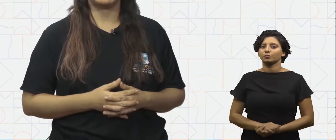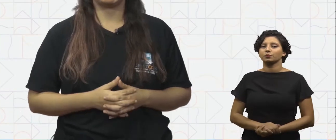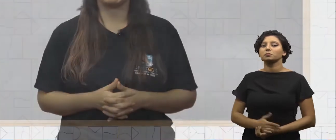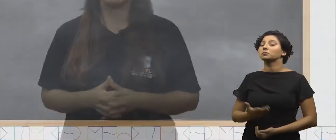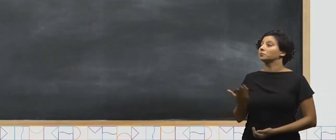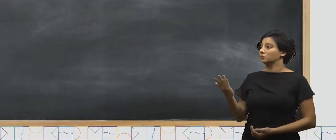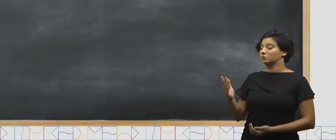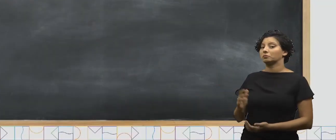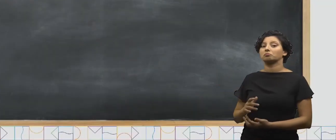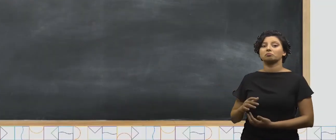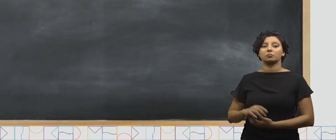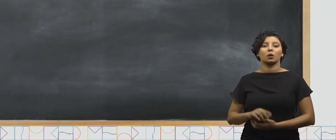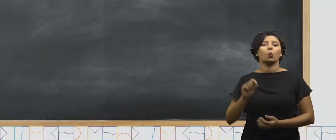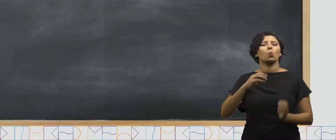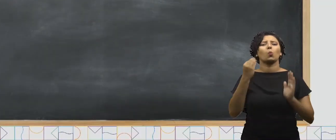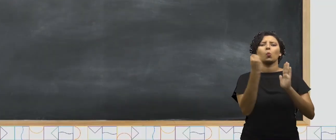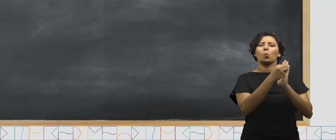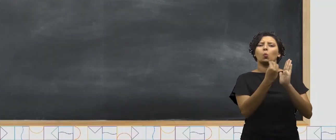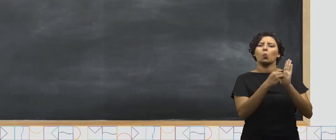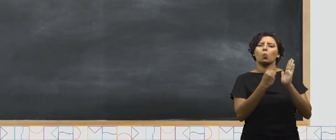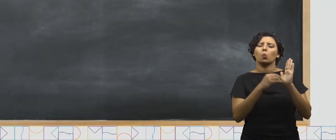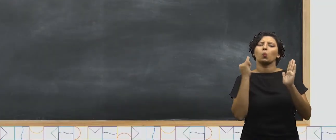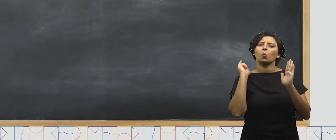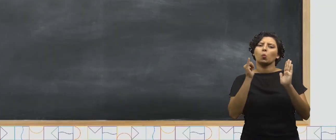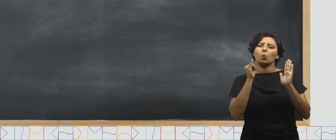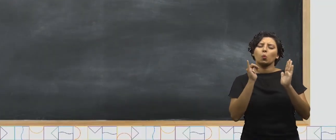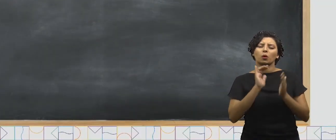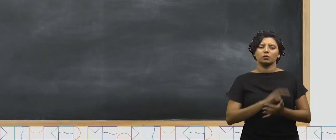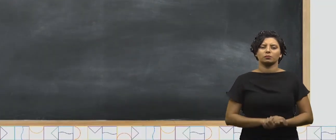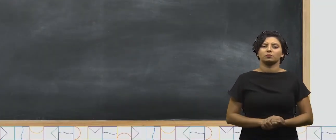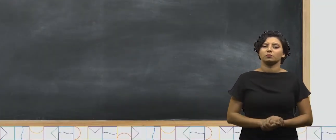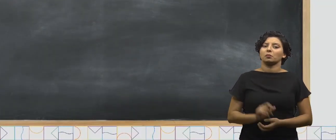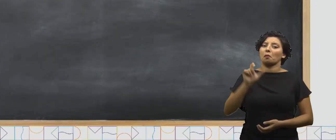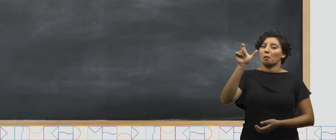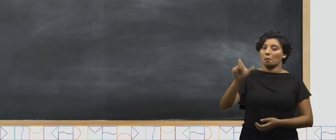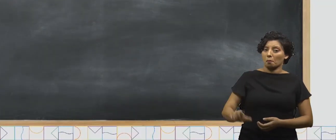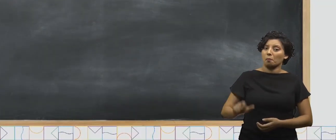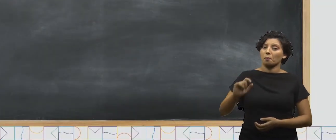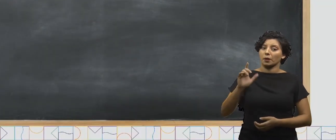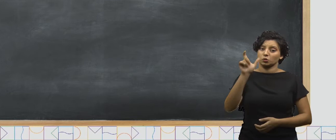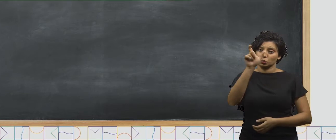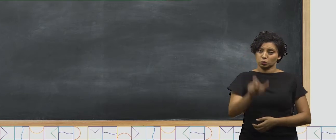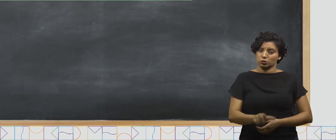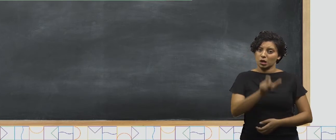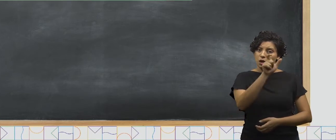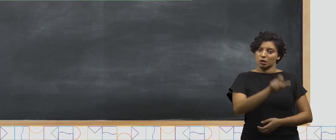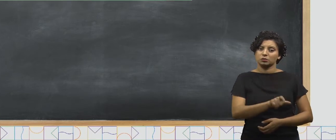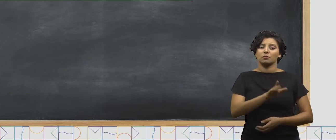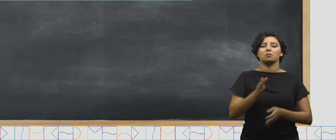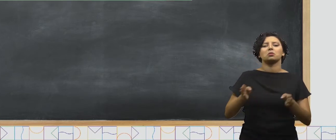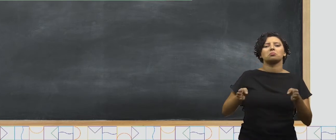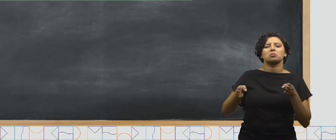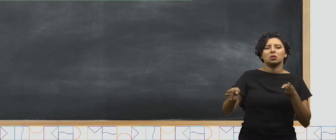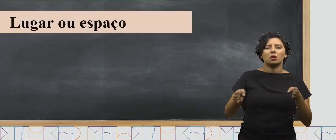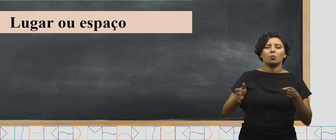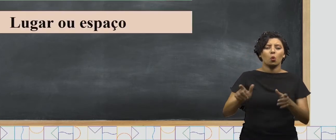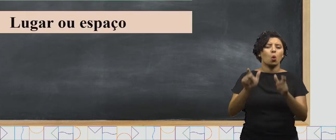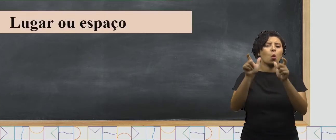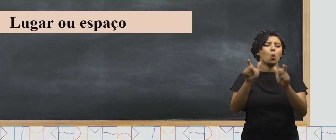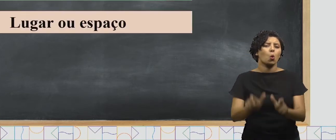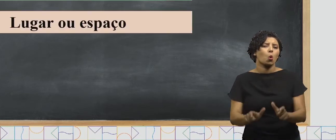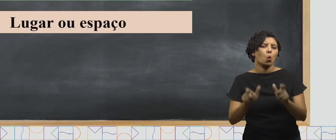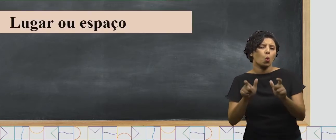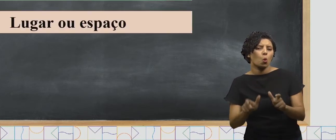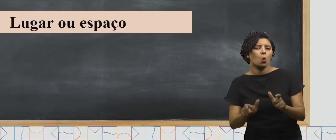na tela. Elementos de uma narrativa. Veja: personagem, tempo, lugar